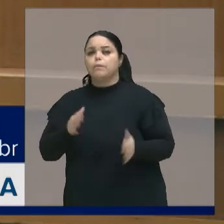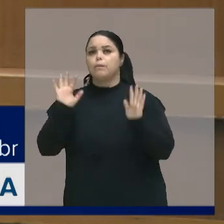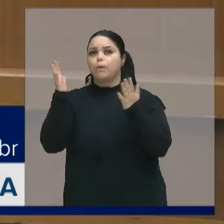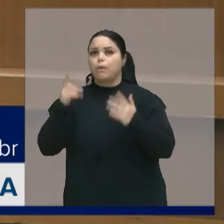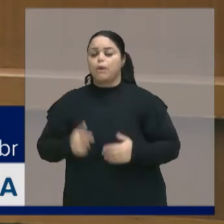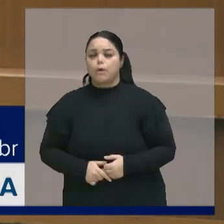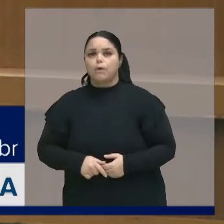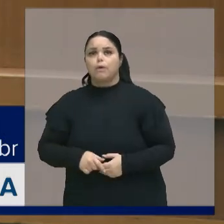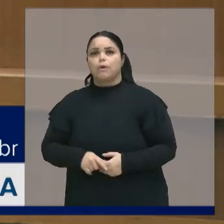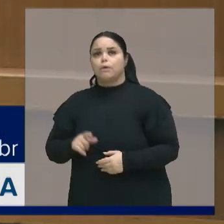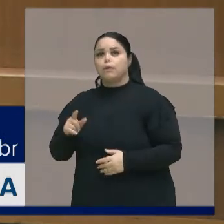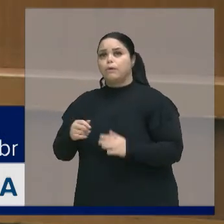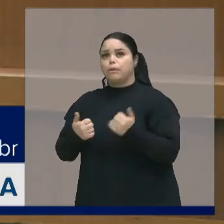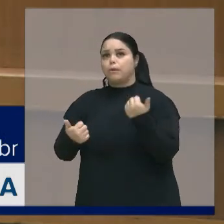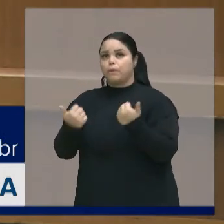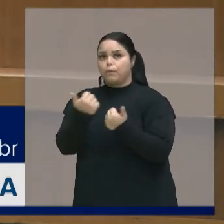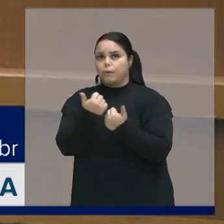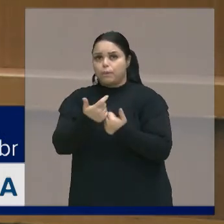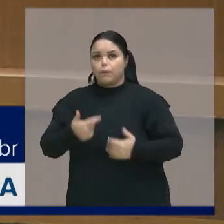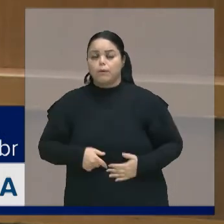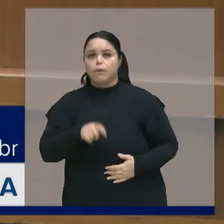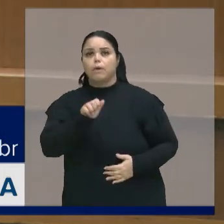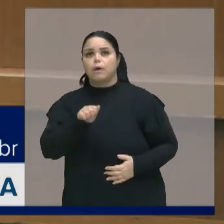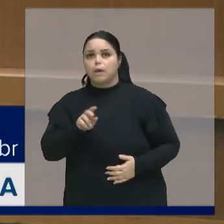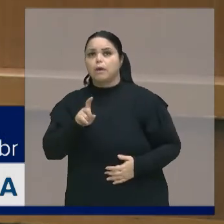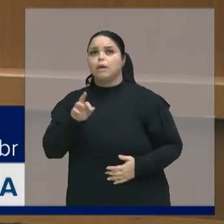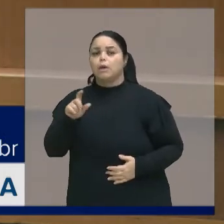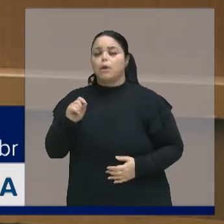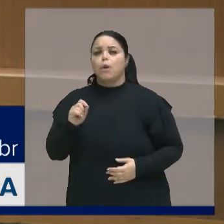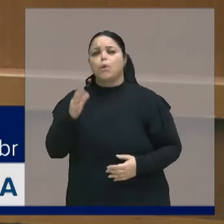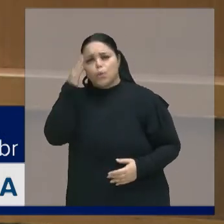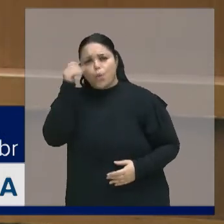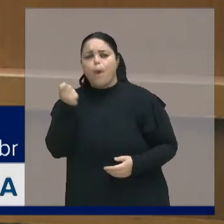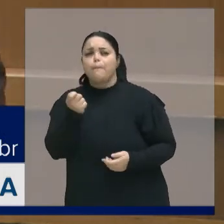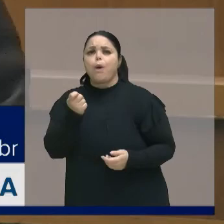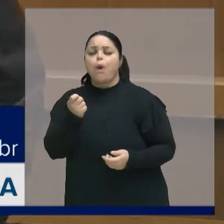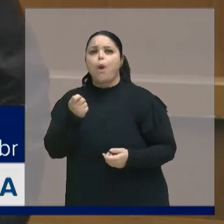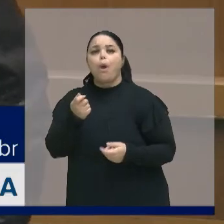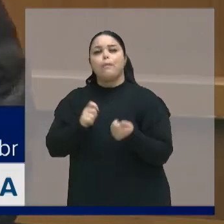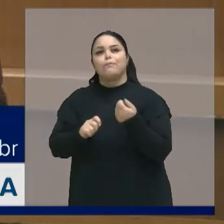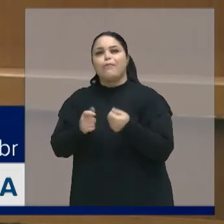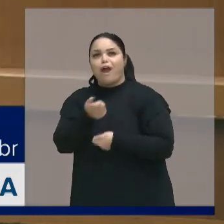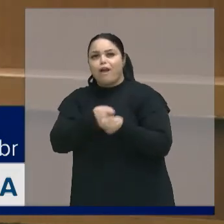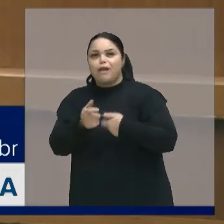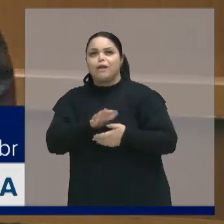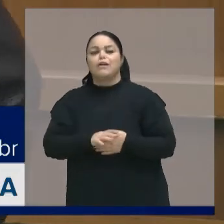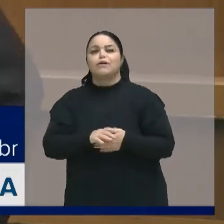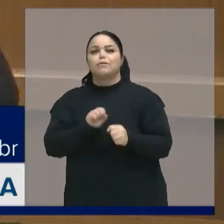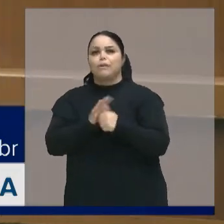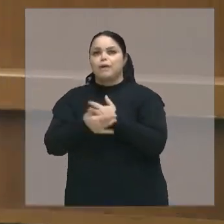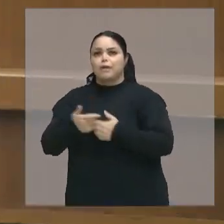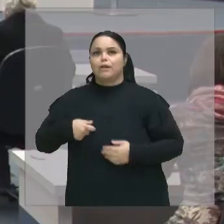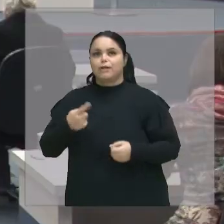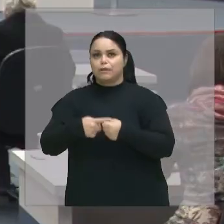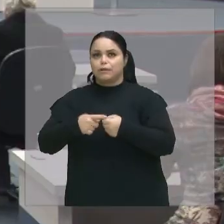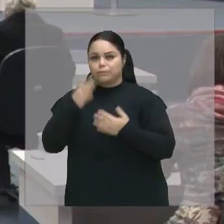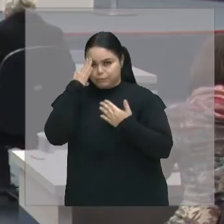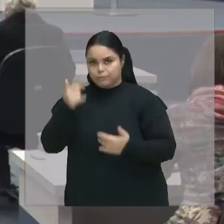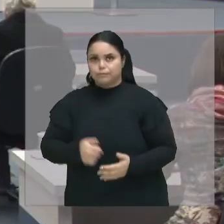o vice-prefeito Anderson, que soube como lidar com a pandemia em nossa cidade. Muito obrigado, senhor presidente.